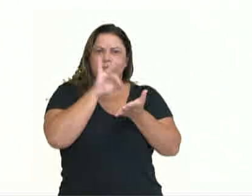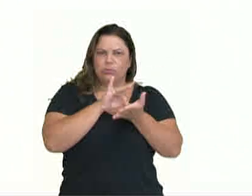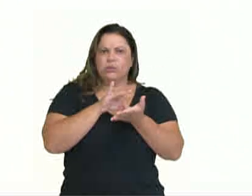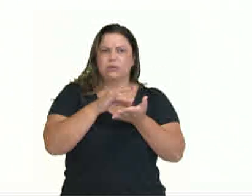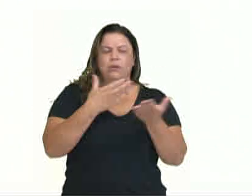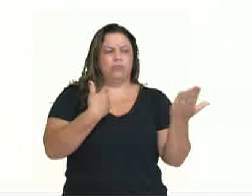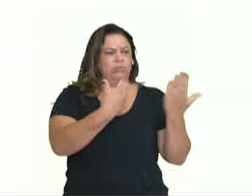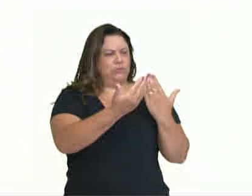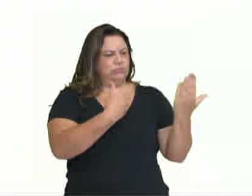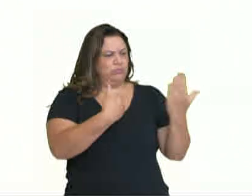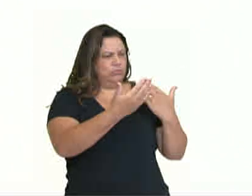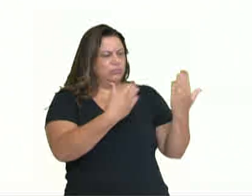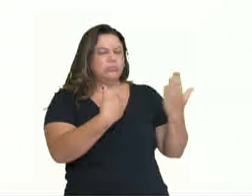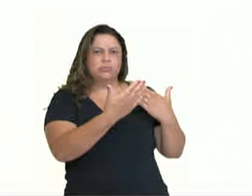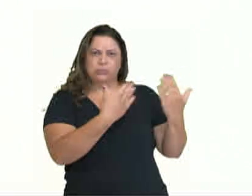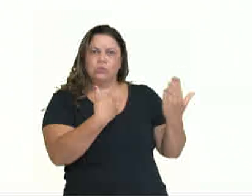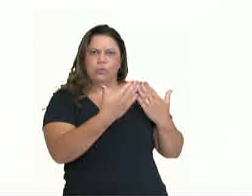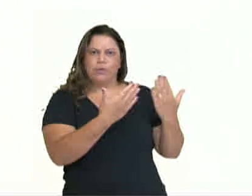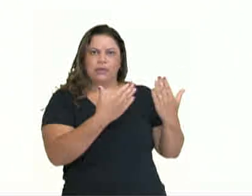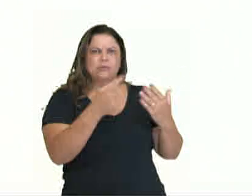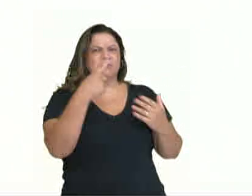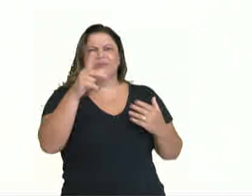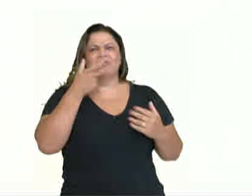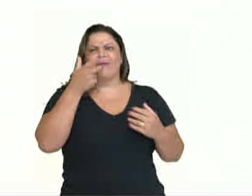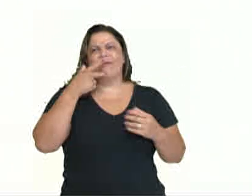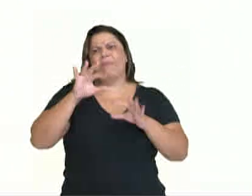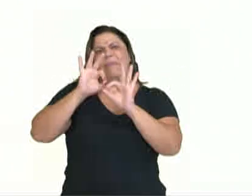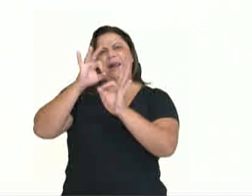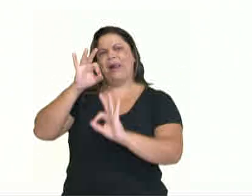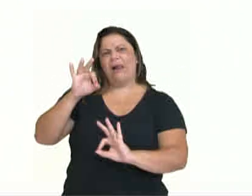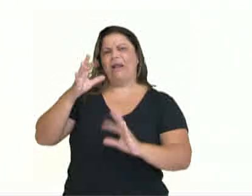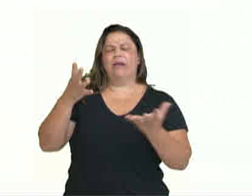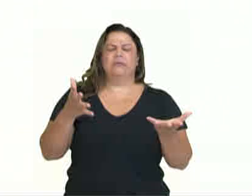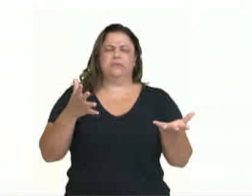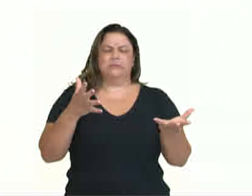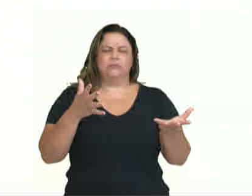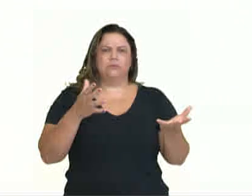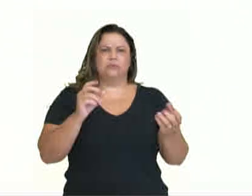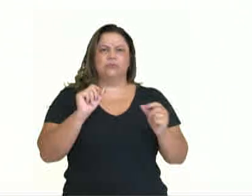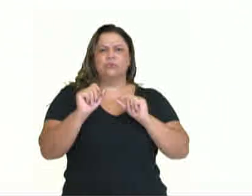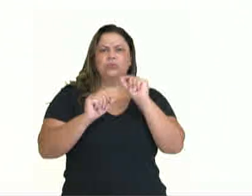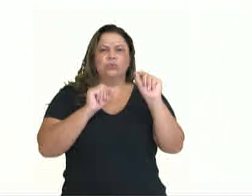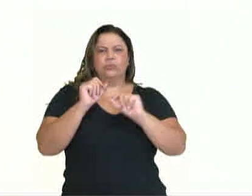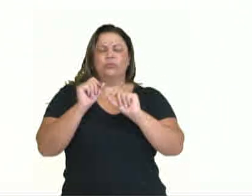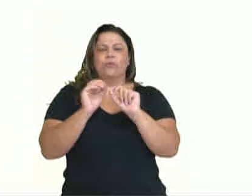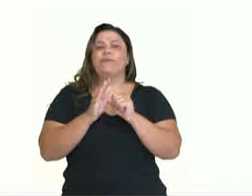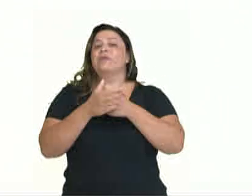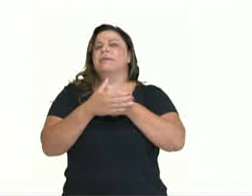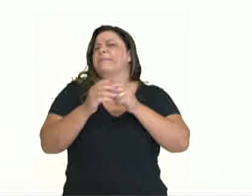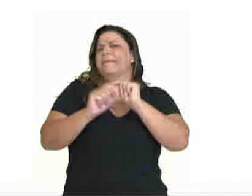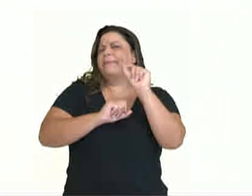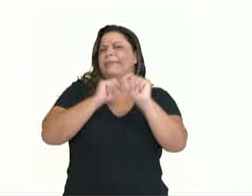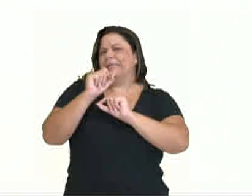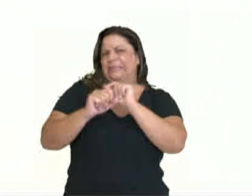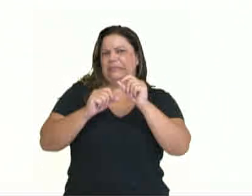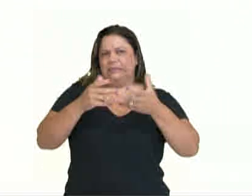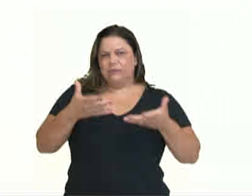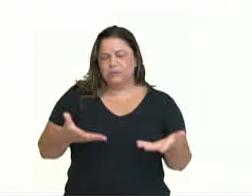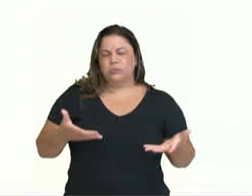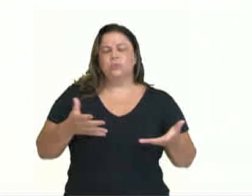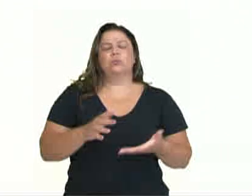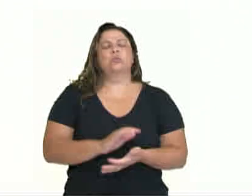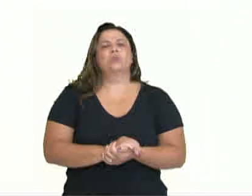Numa conversa, você não fala tudo, o sentido fica implícito, né? Por isso, no texto, dá essa ideia de